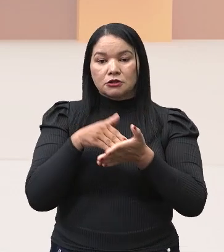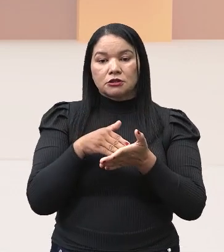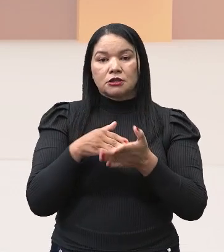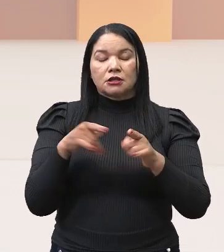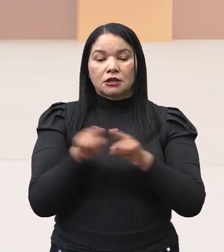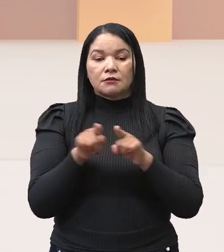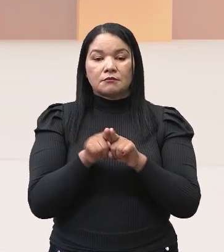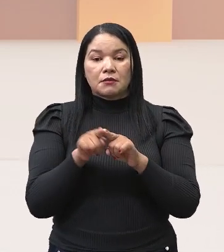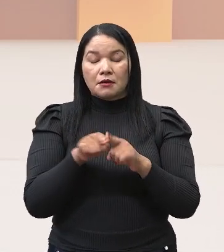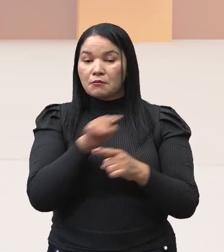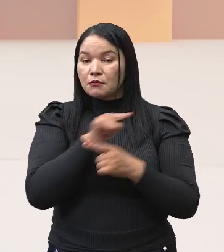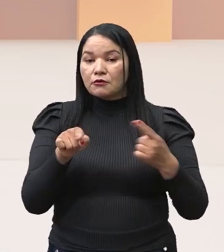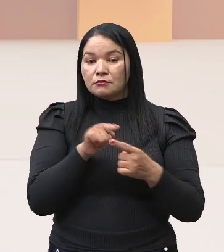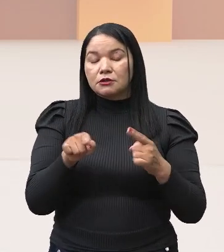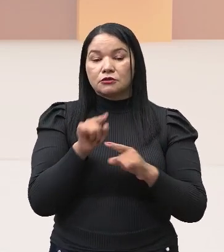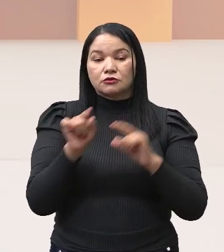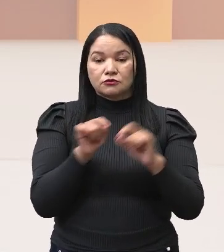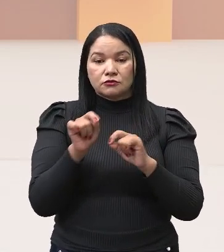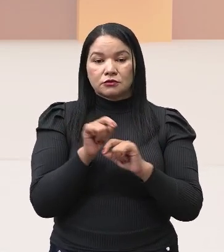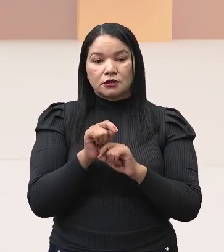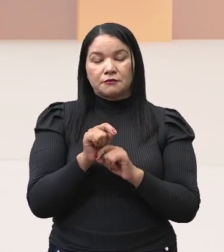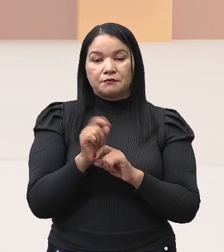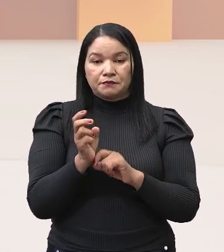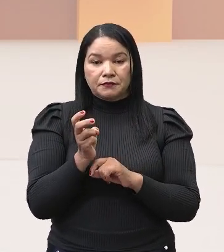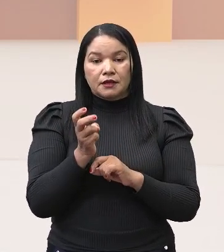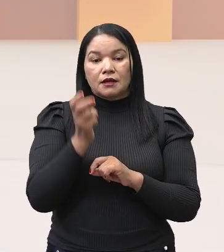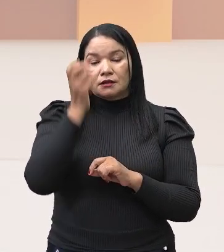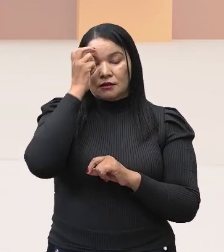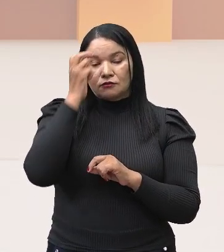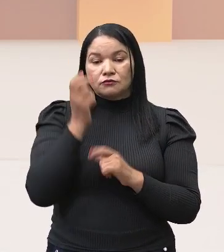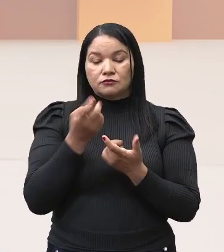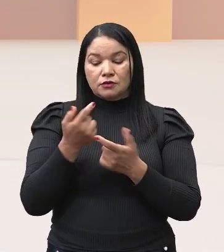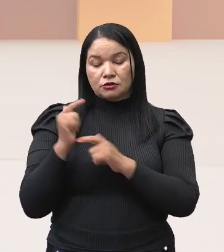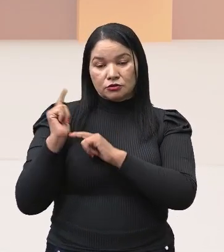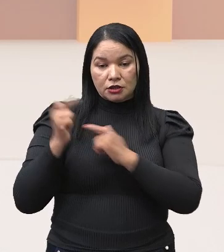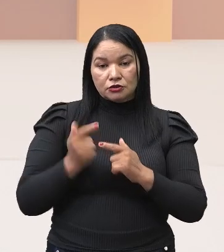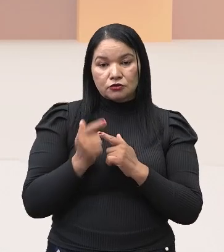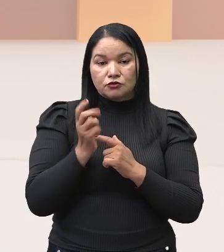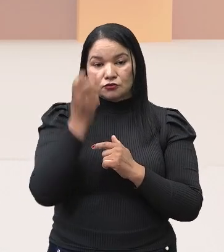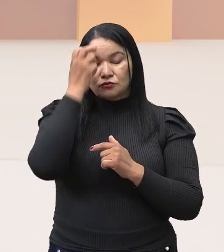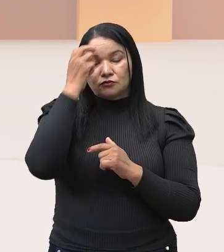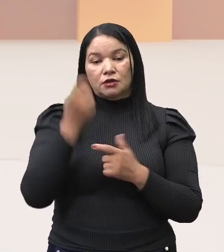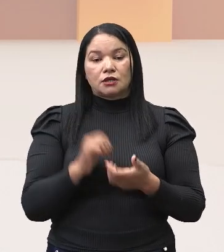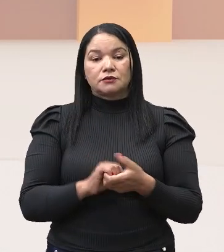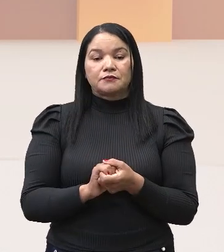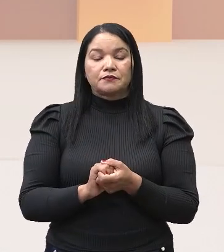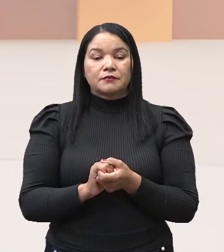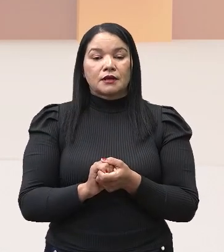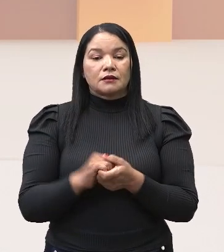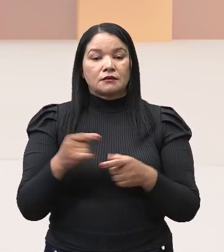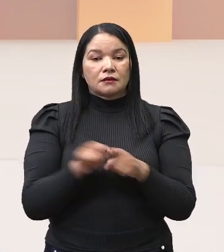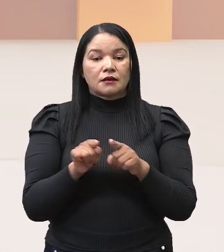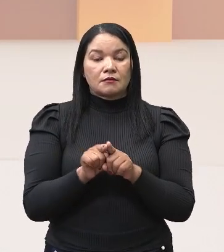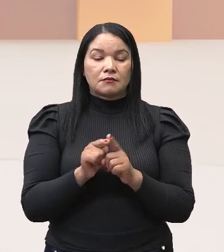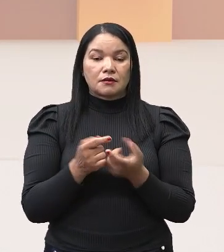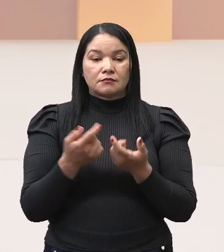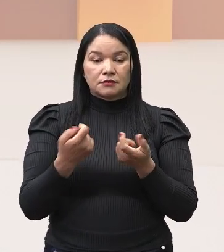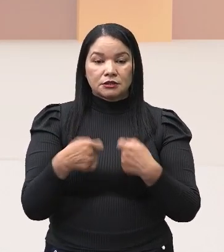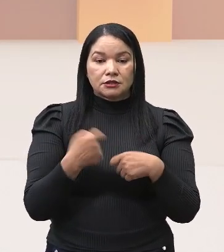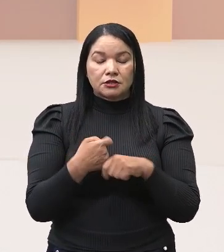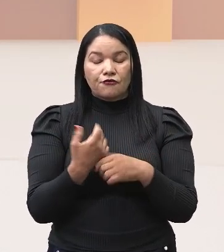proibidos também de manter as suas tradições culturais. Eram obrigados a se converter